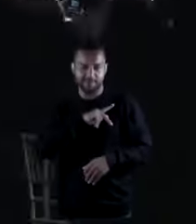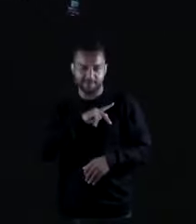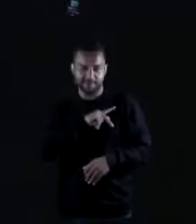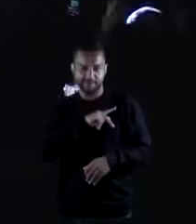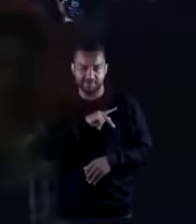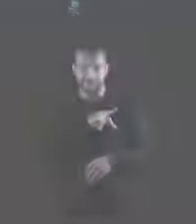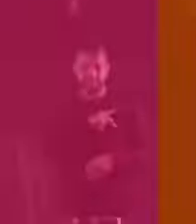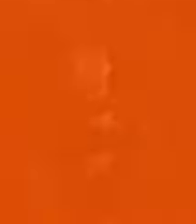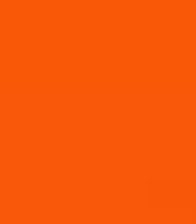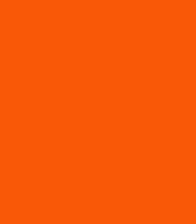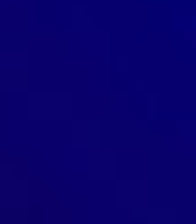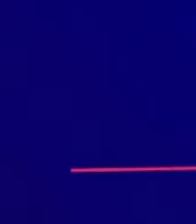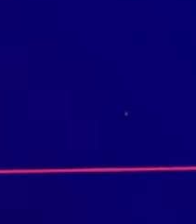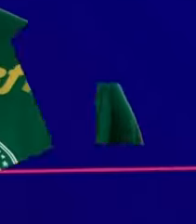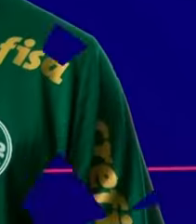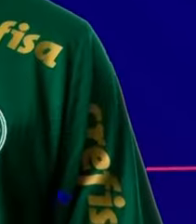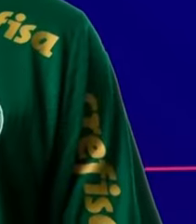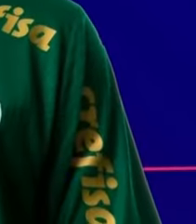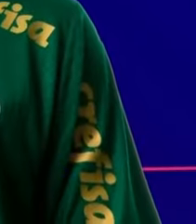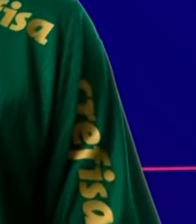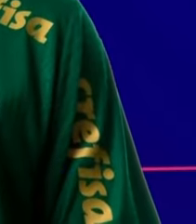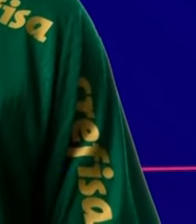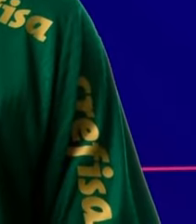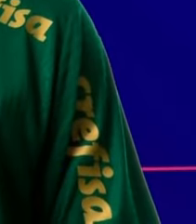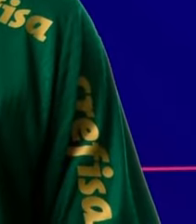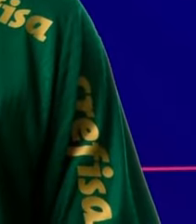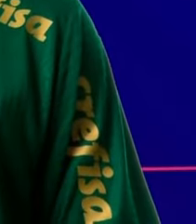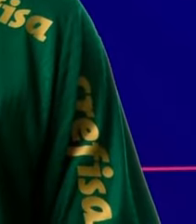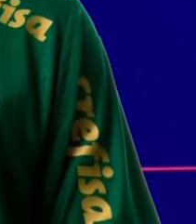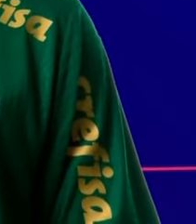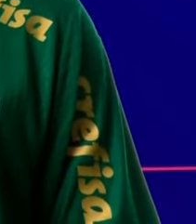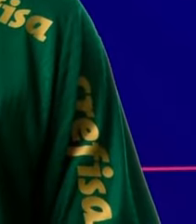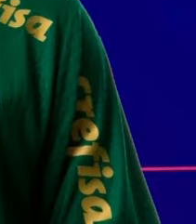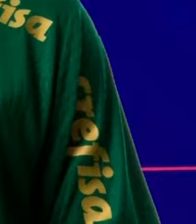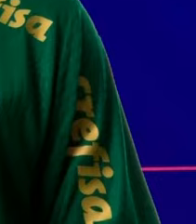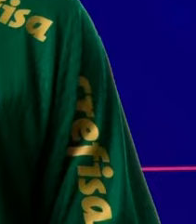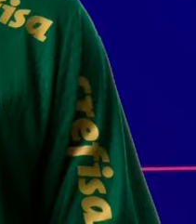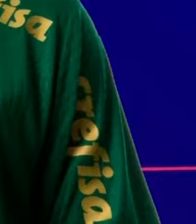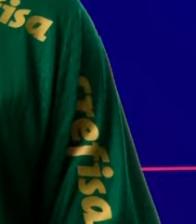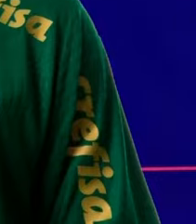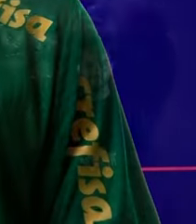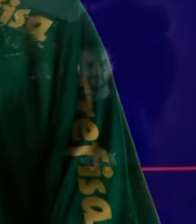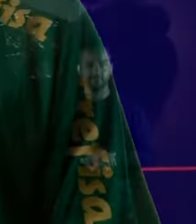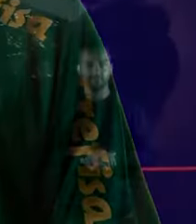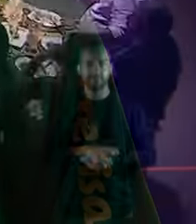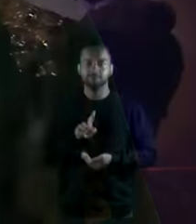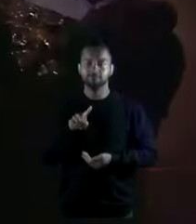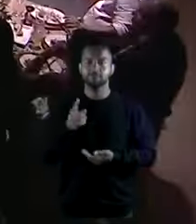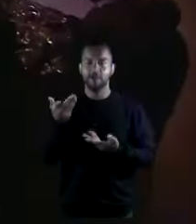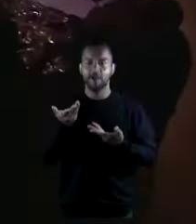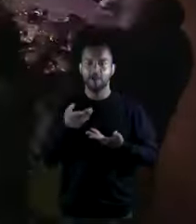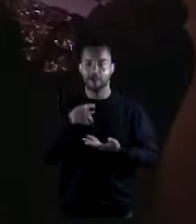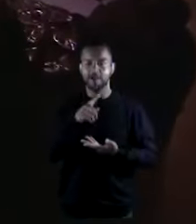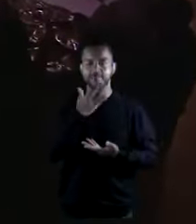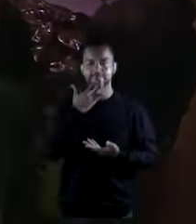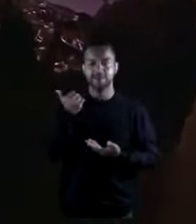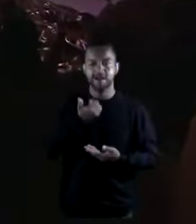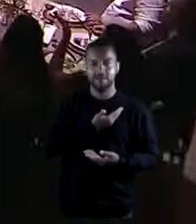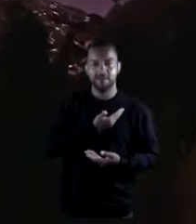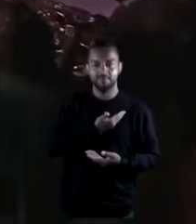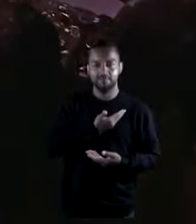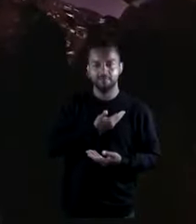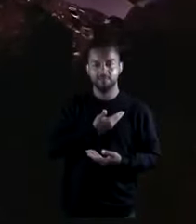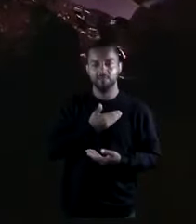Murilo, infelizmente, não pôde comparecer. Então, quem vem buscar o prêmio de zagueiro é um dos seus melhores amigos, o